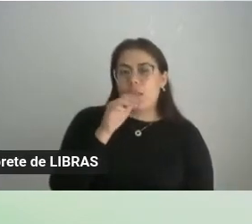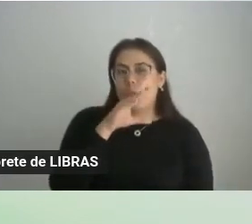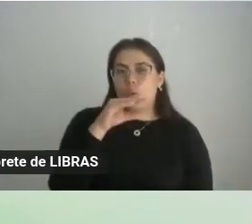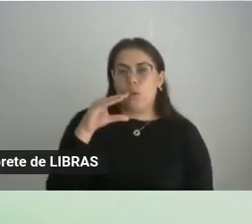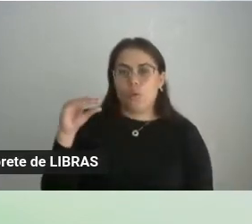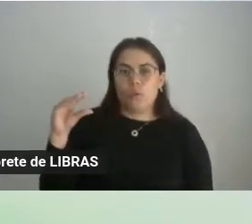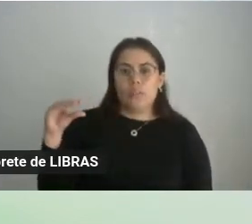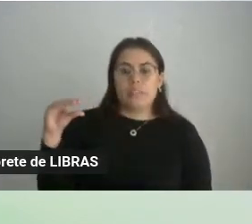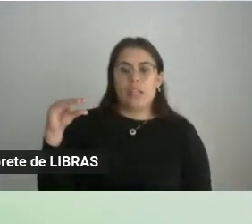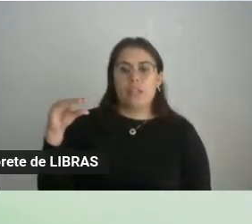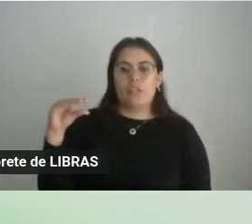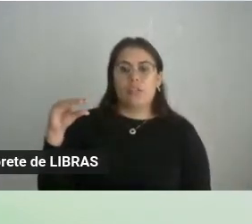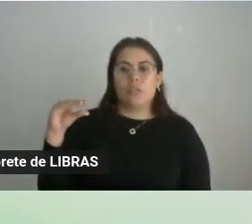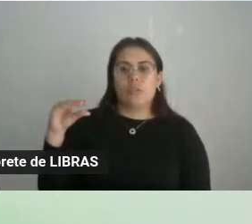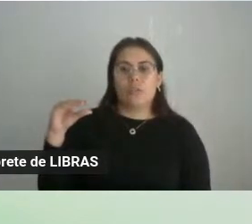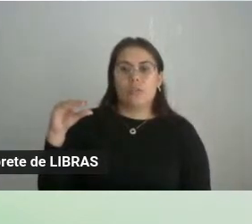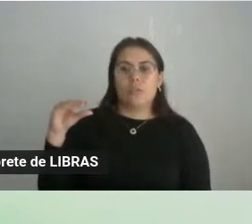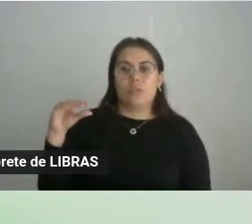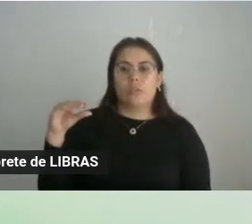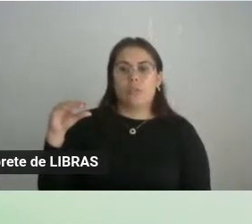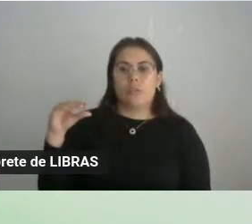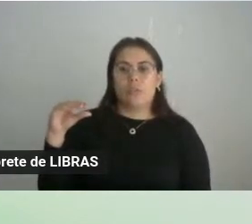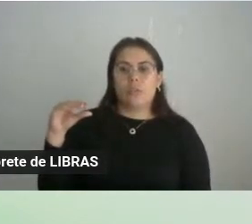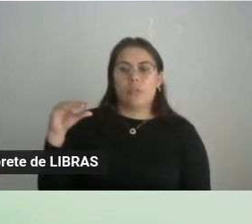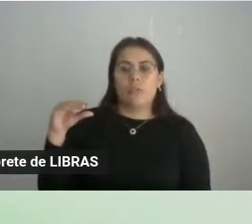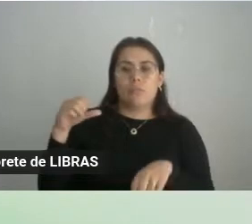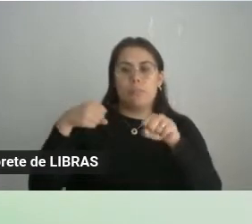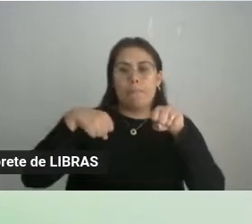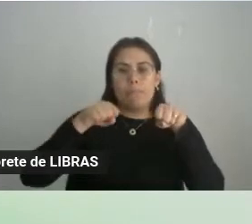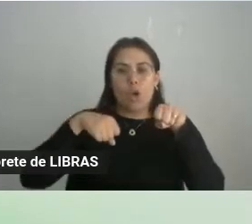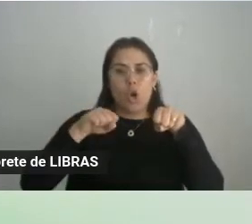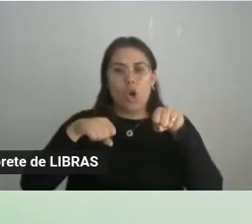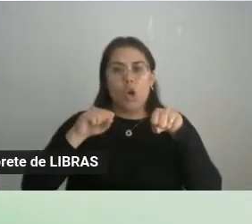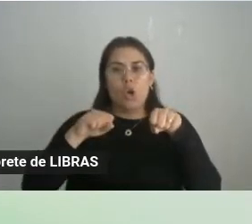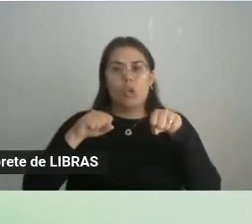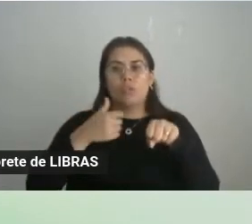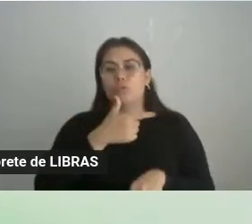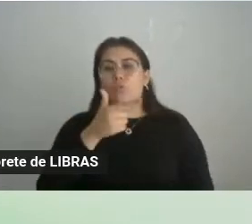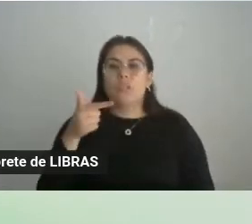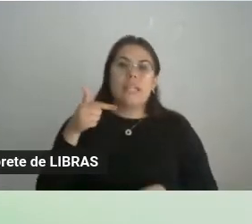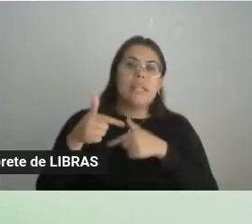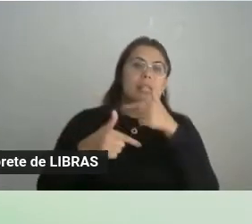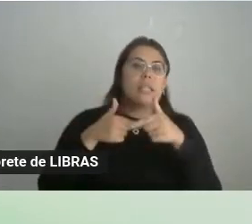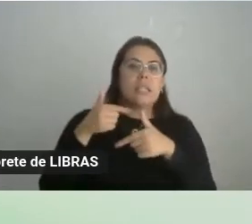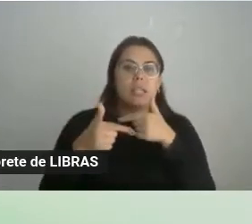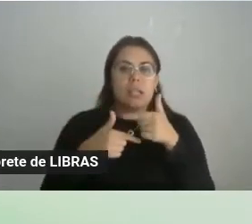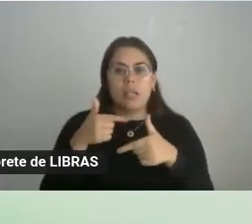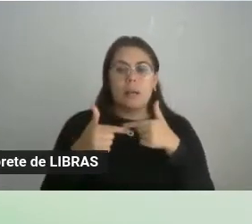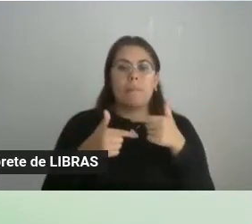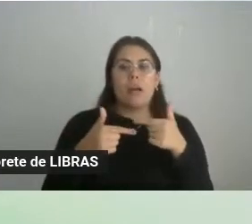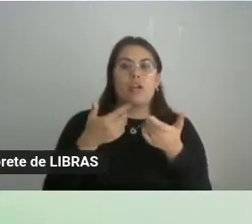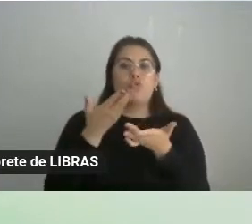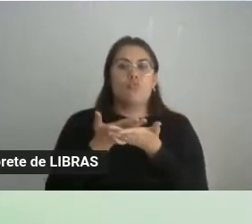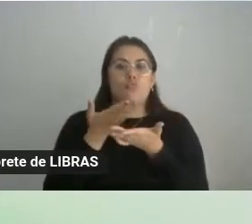uma moto do valor de 50, 100 mil reais, sem trabalhar, sem estudo nenhum,